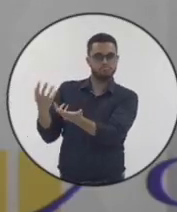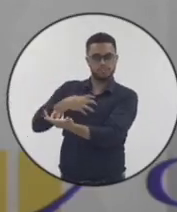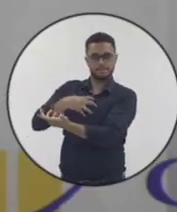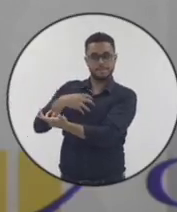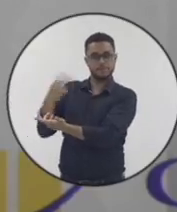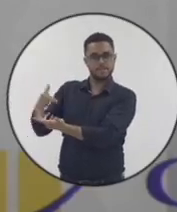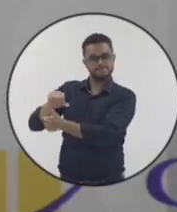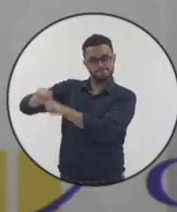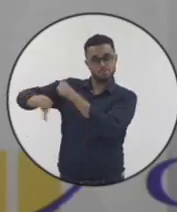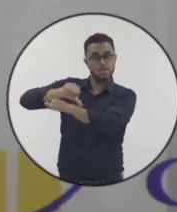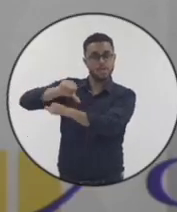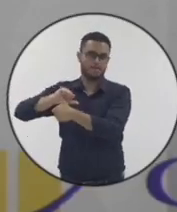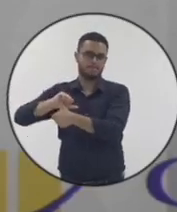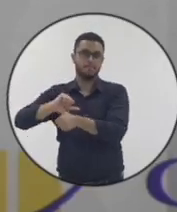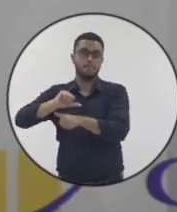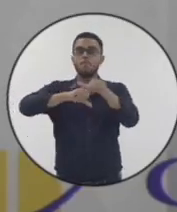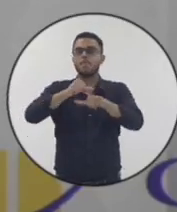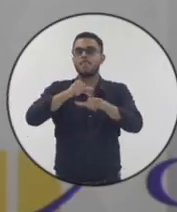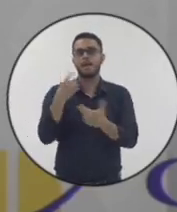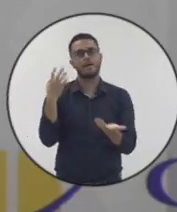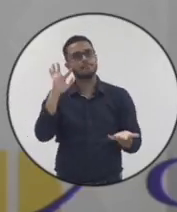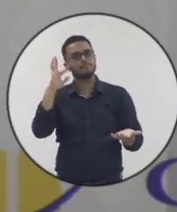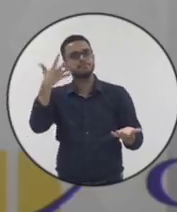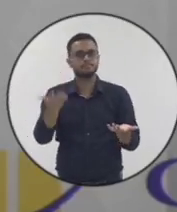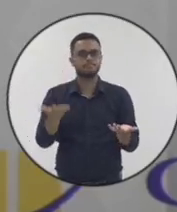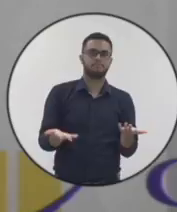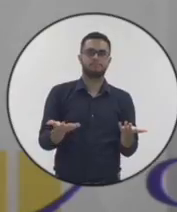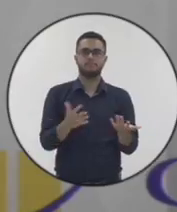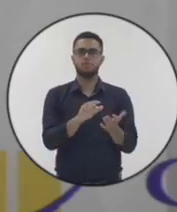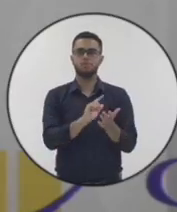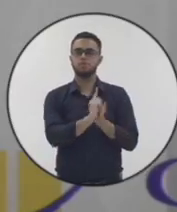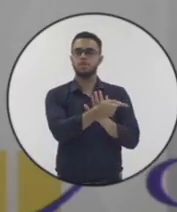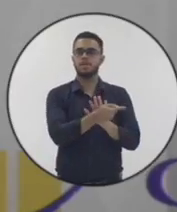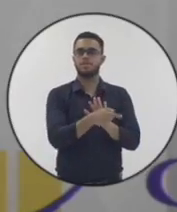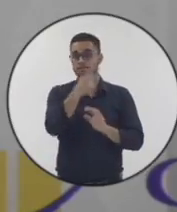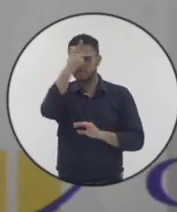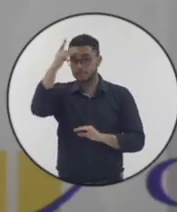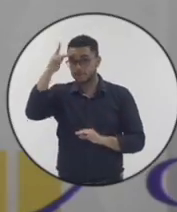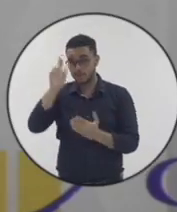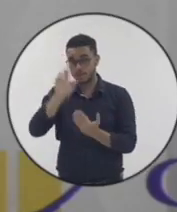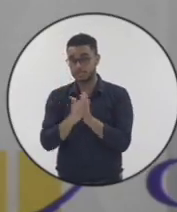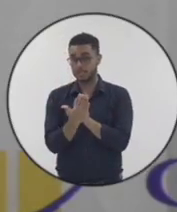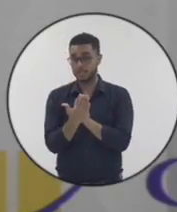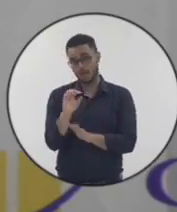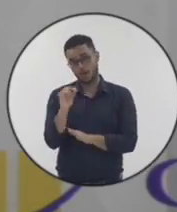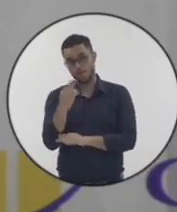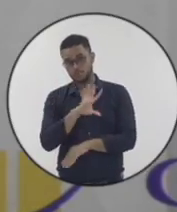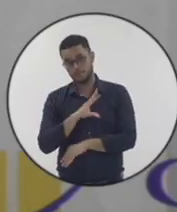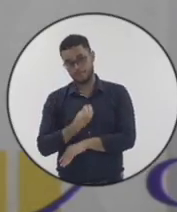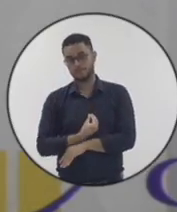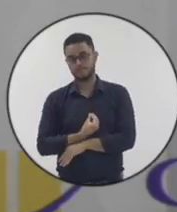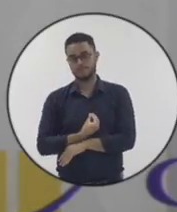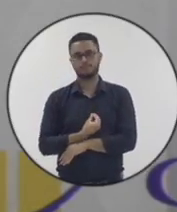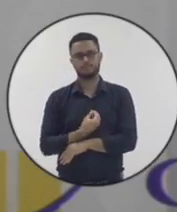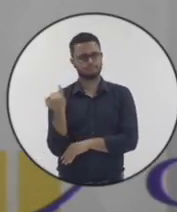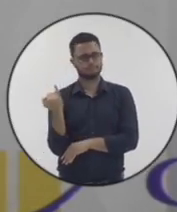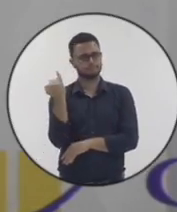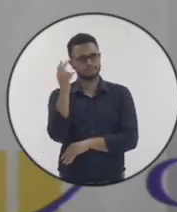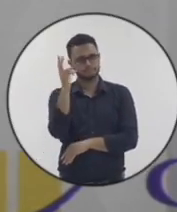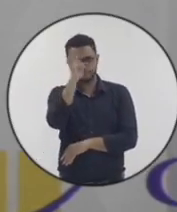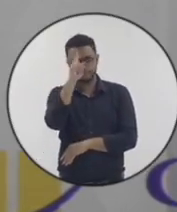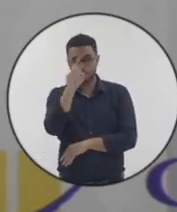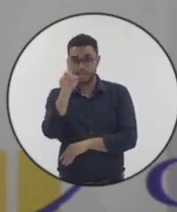de reorientação de gênero das pessoas transexuais e travestis. É importante lembrar que esta será mais